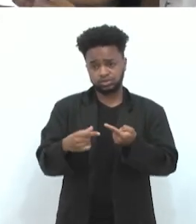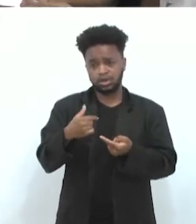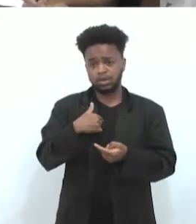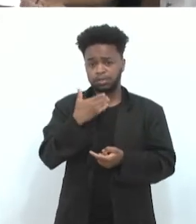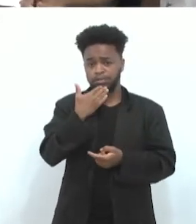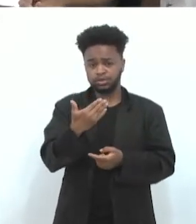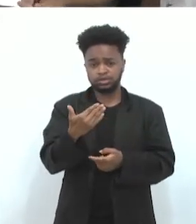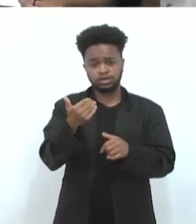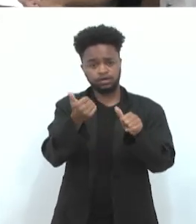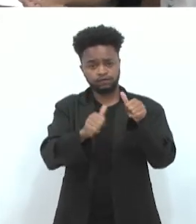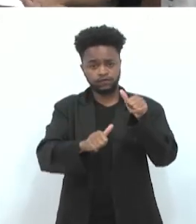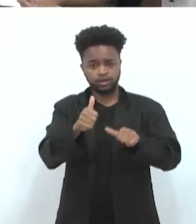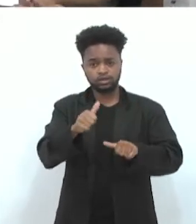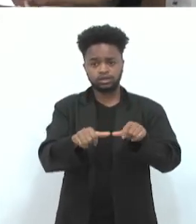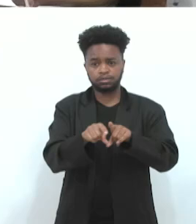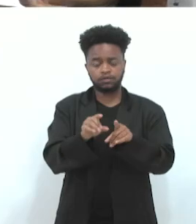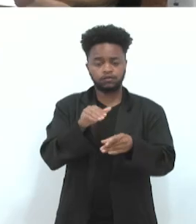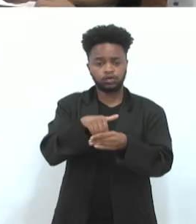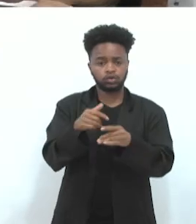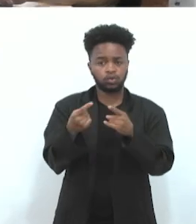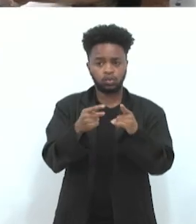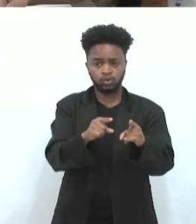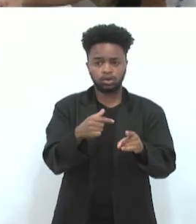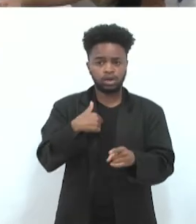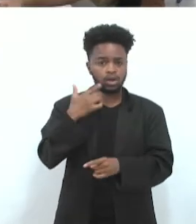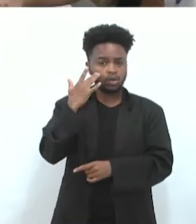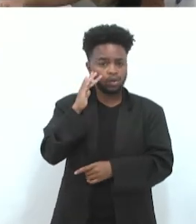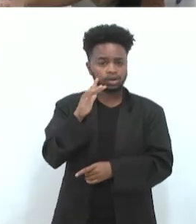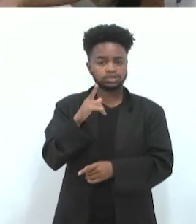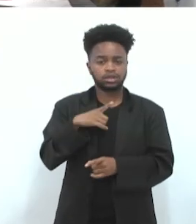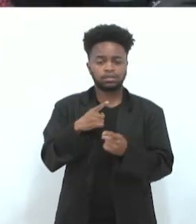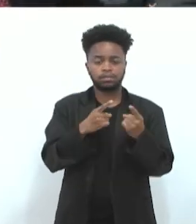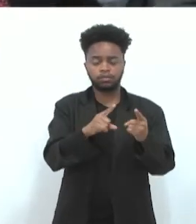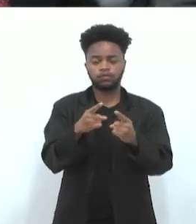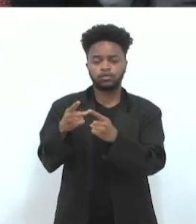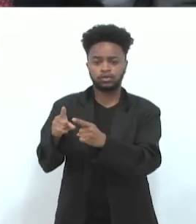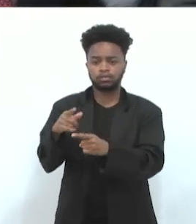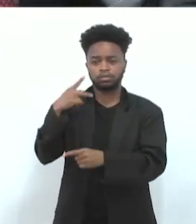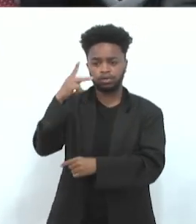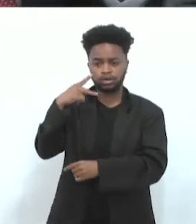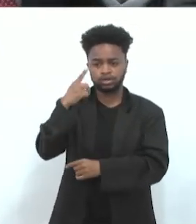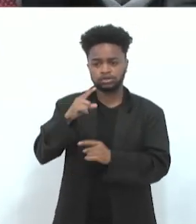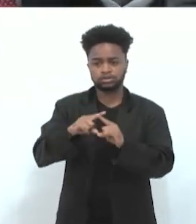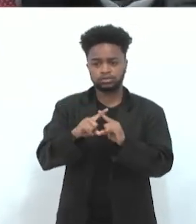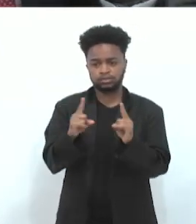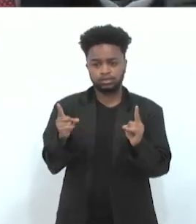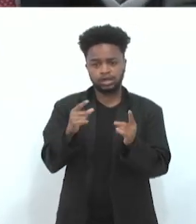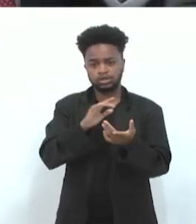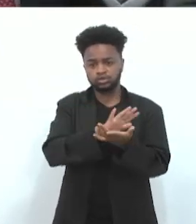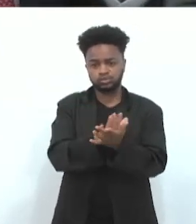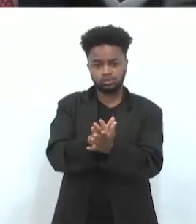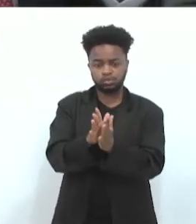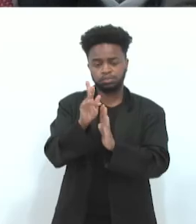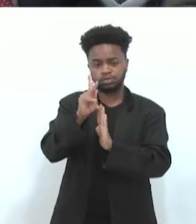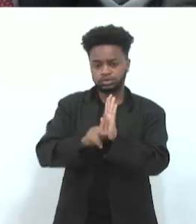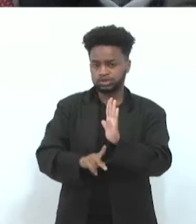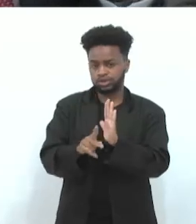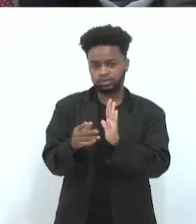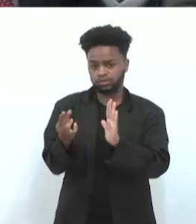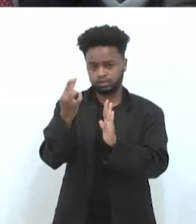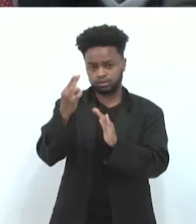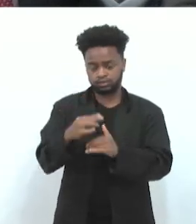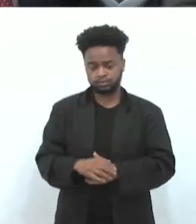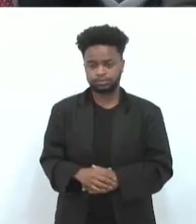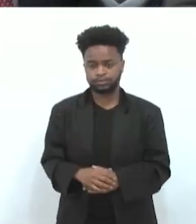votar contra. Parecer pela prejudicabilidade Acho uma das provocação emendas. política. Faz parte do jogo, mas destruir o projeto na essência não existe.